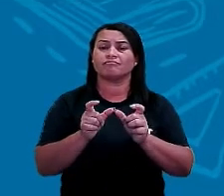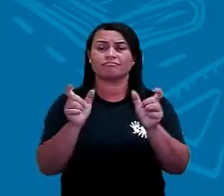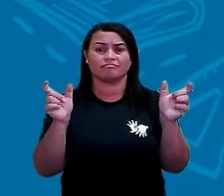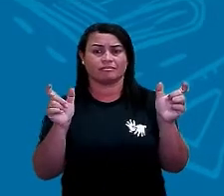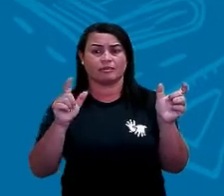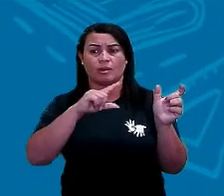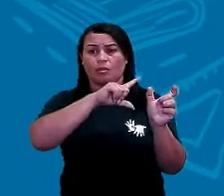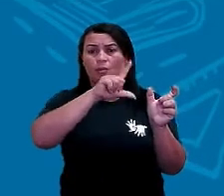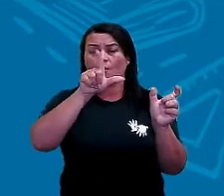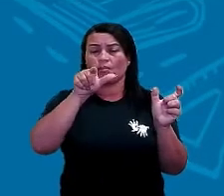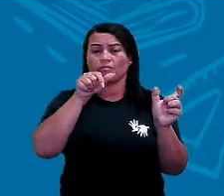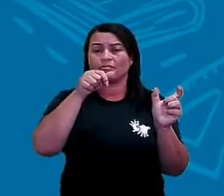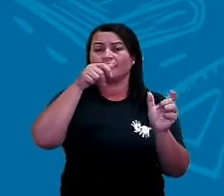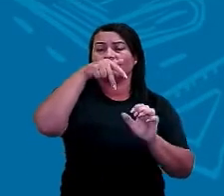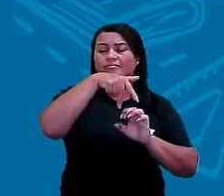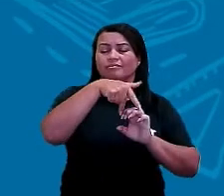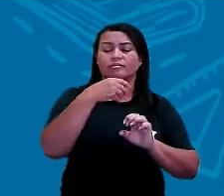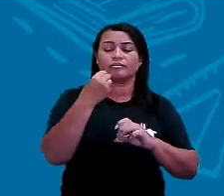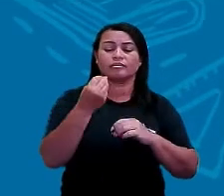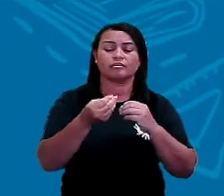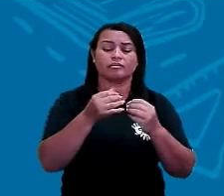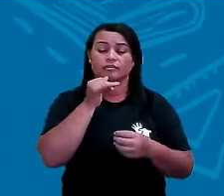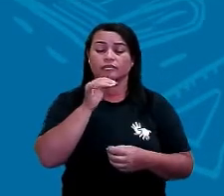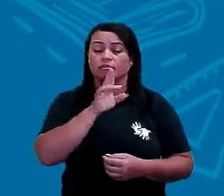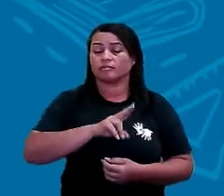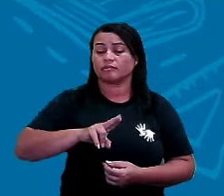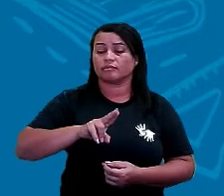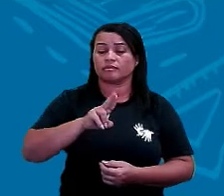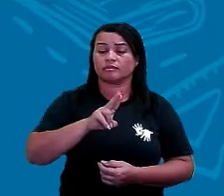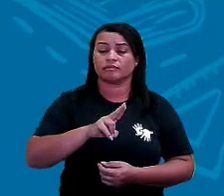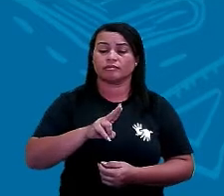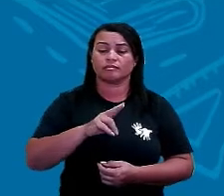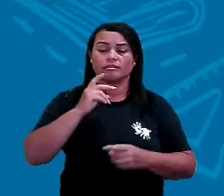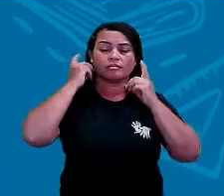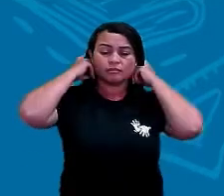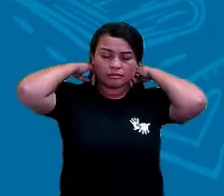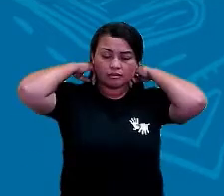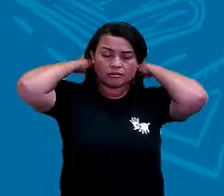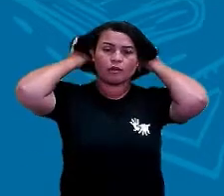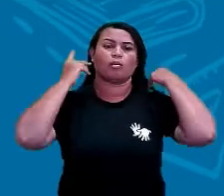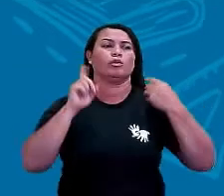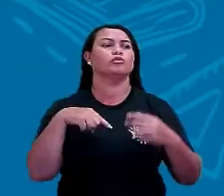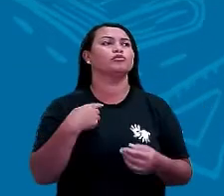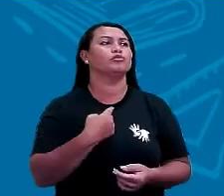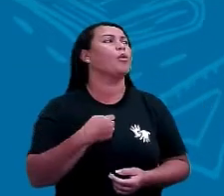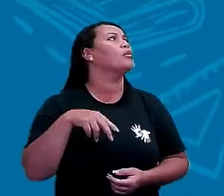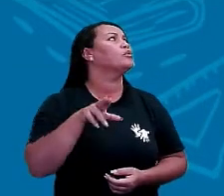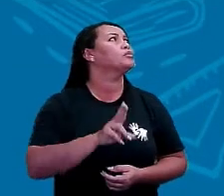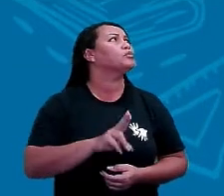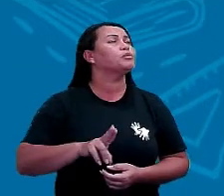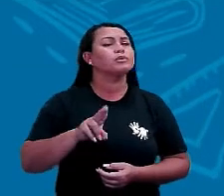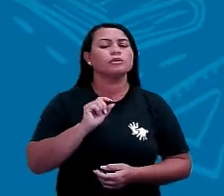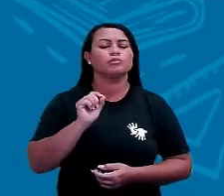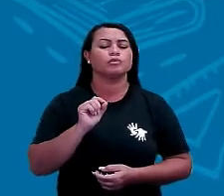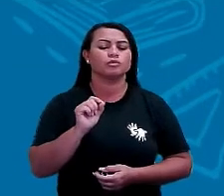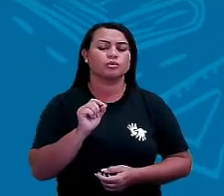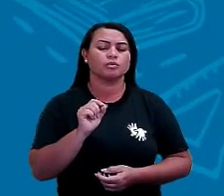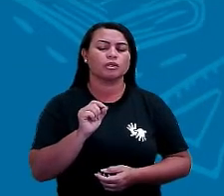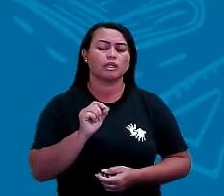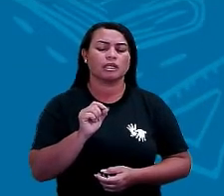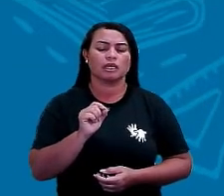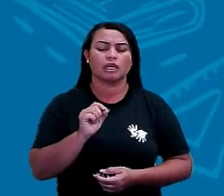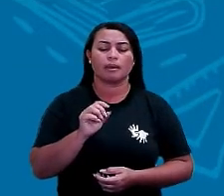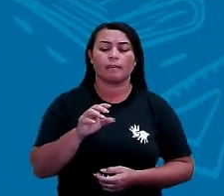sem acento. Ele é usado quando a gente vai usar no sentido de